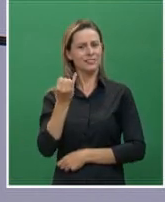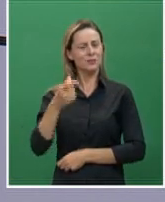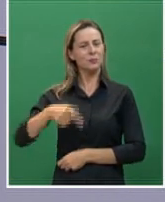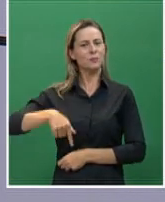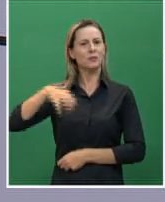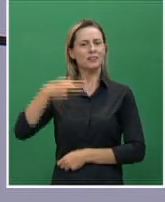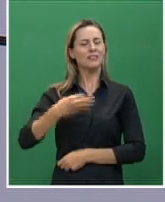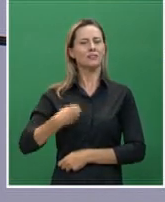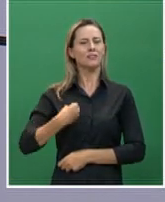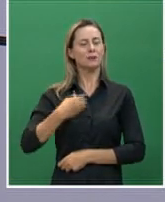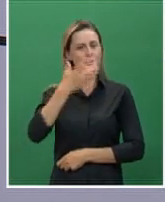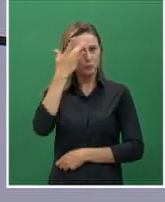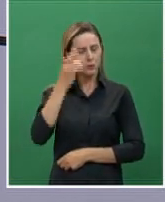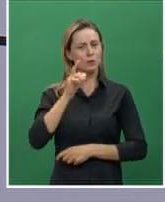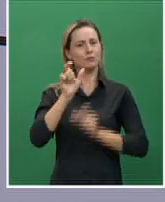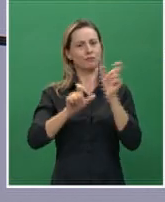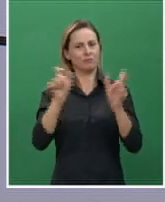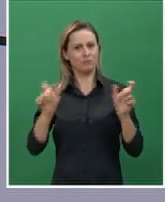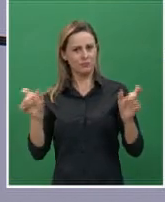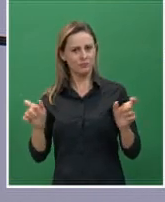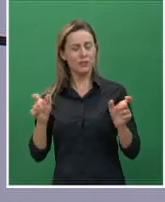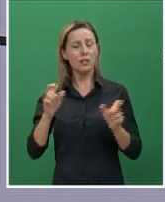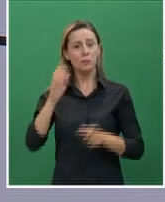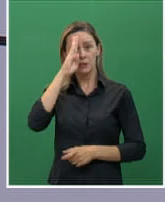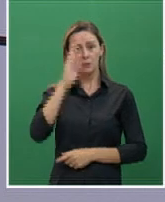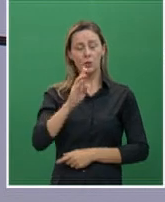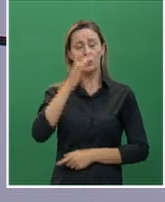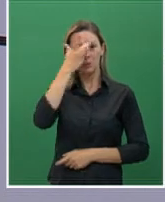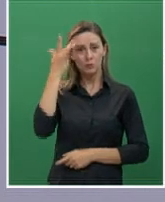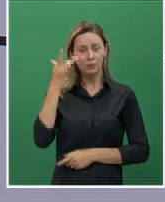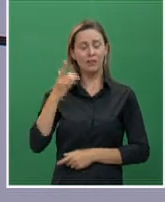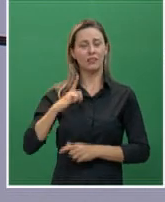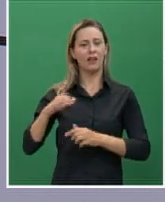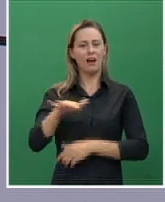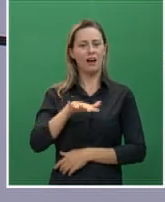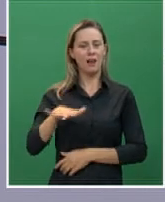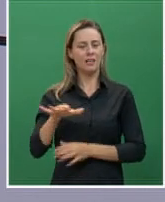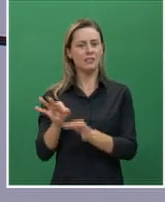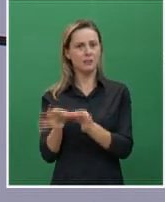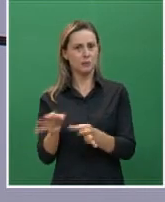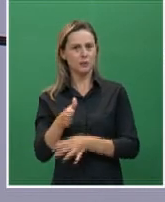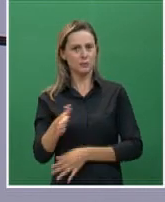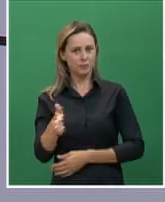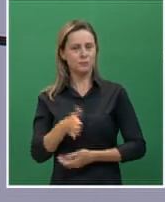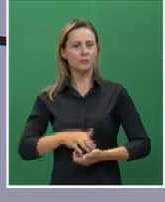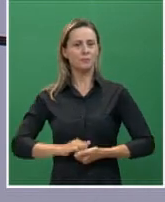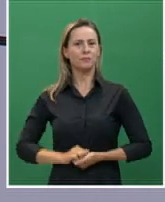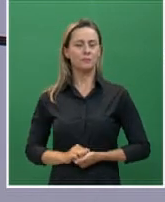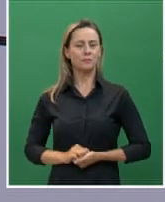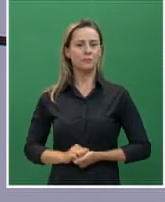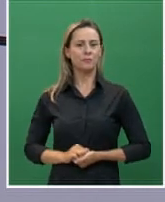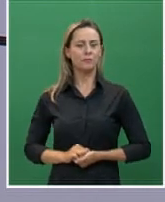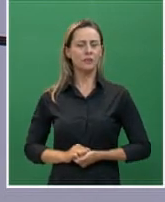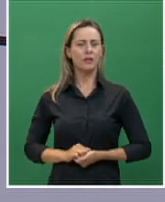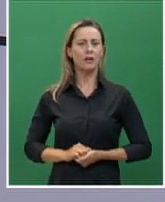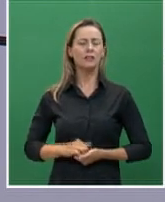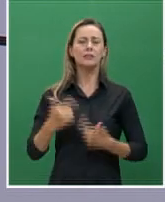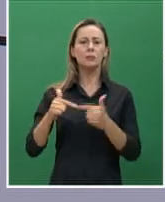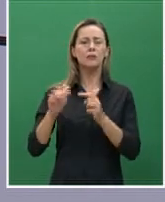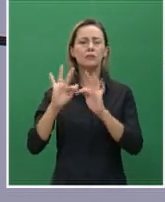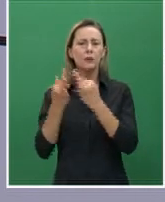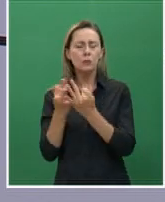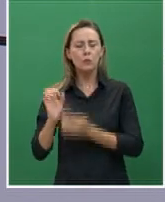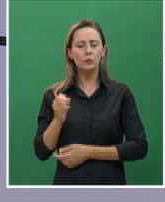a qualidade de vida das pessoas em especial aqueles que estão nas áreas periféricas têm trabalhado com uma inúmeras ações e números famílias dando